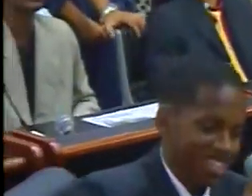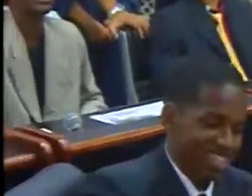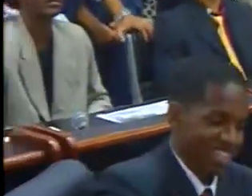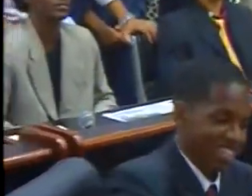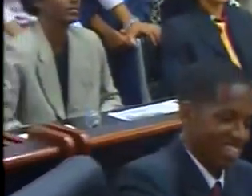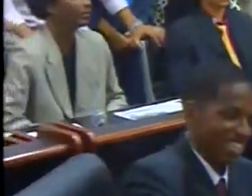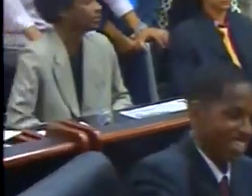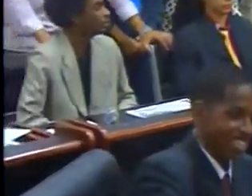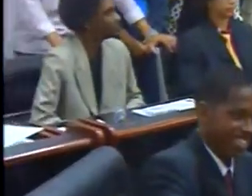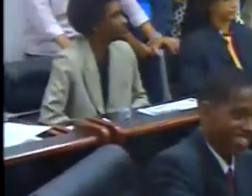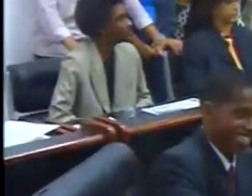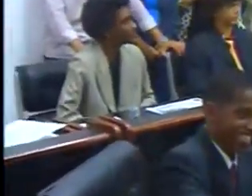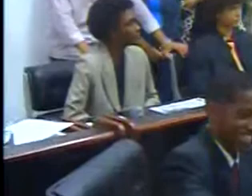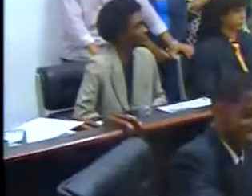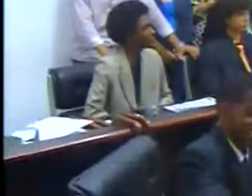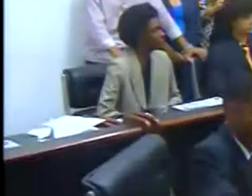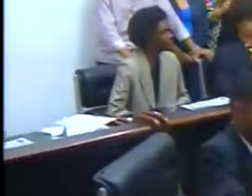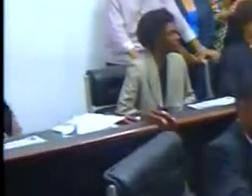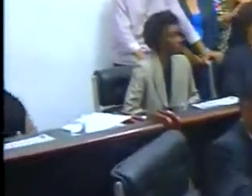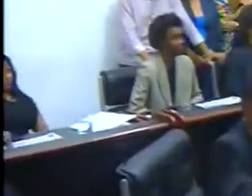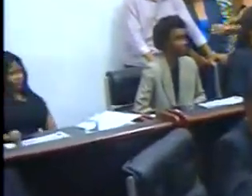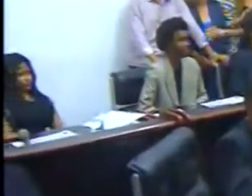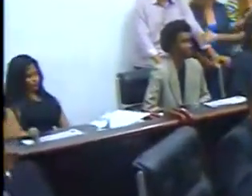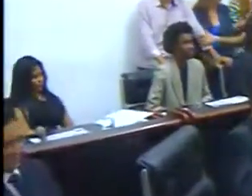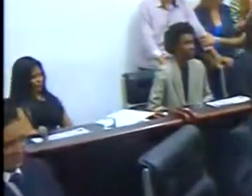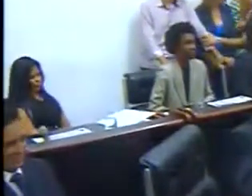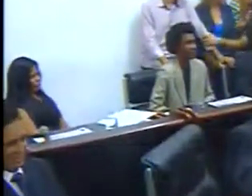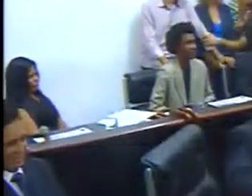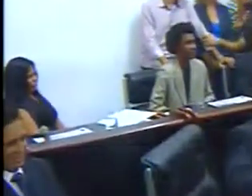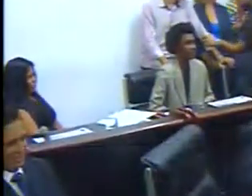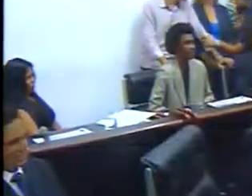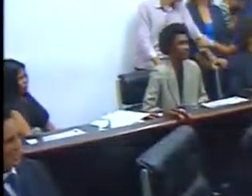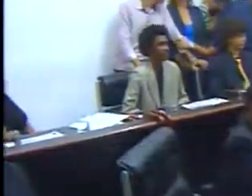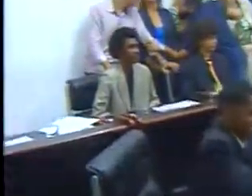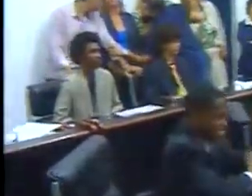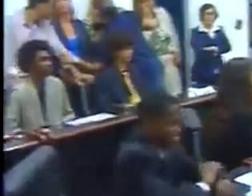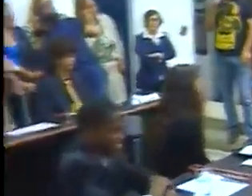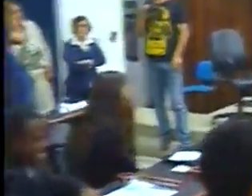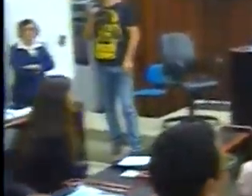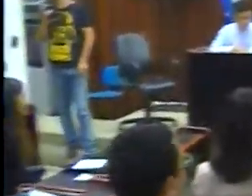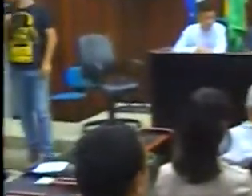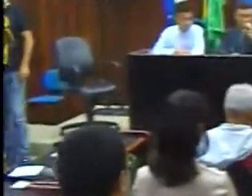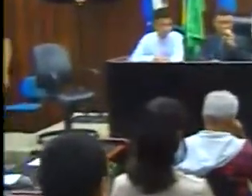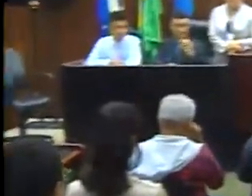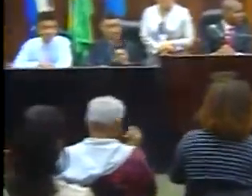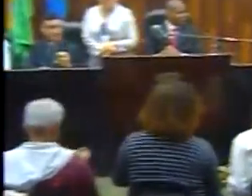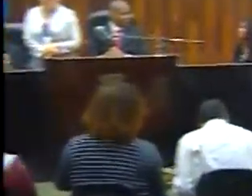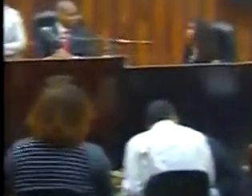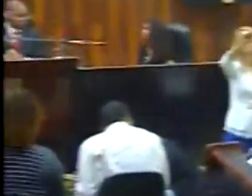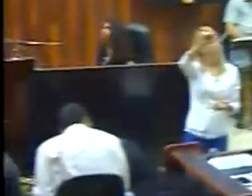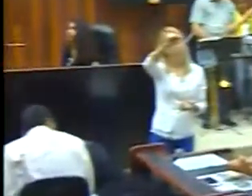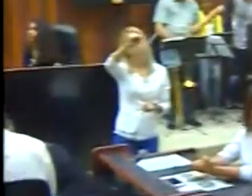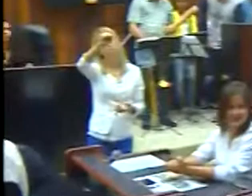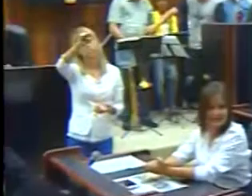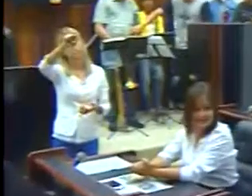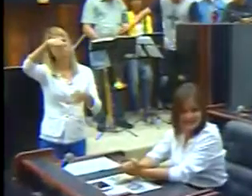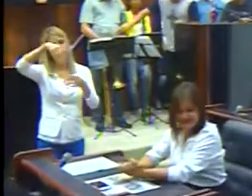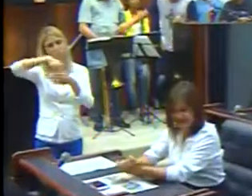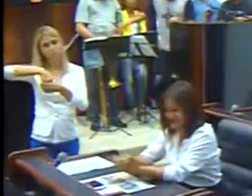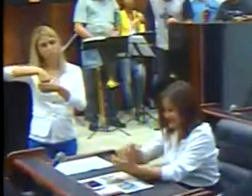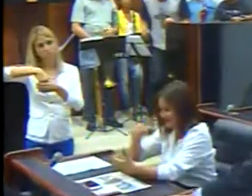Com a palavra o nobre vereador José Ricardo Melo Araújo da Costa.